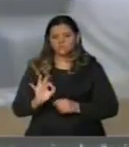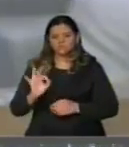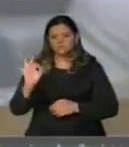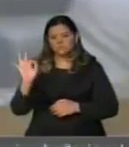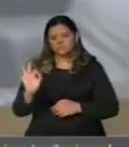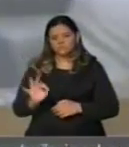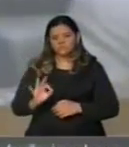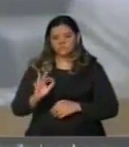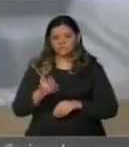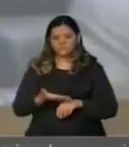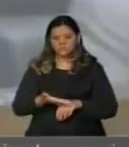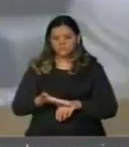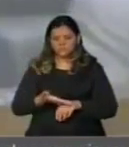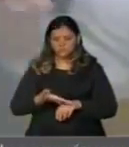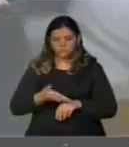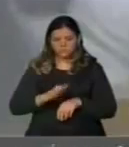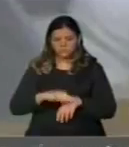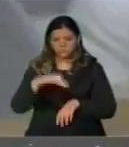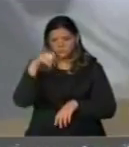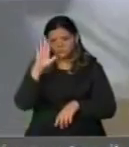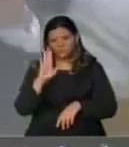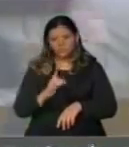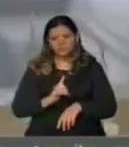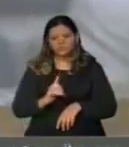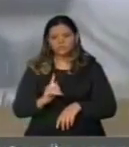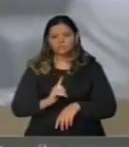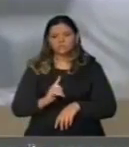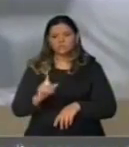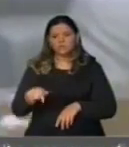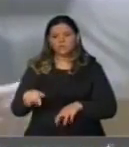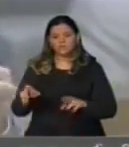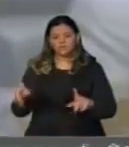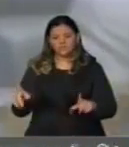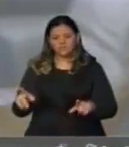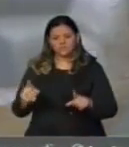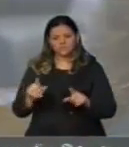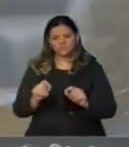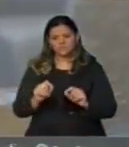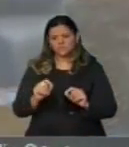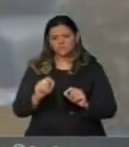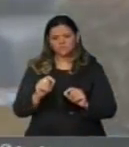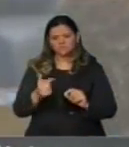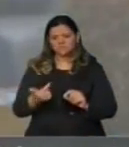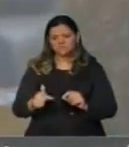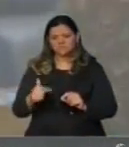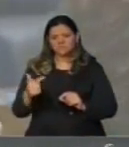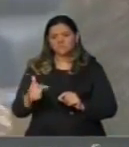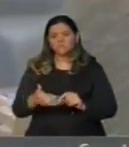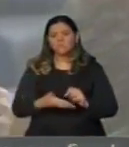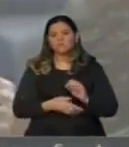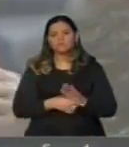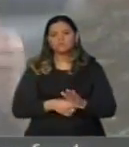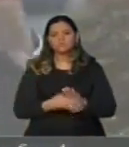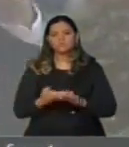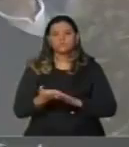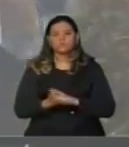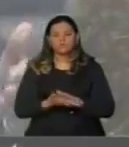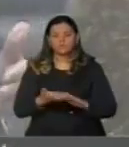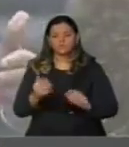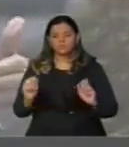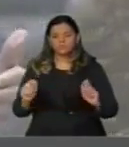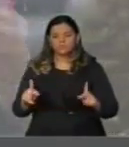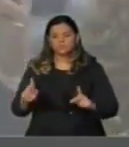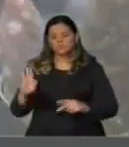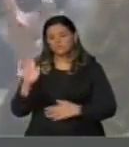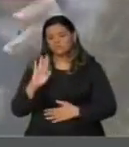77% a mais para o salário mínimo, esta diferença em desfavor do aposentado brasileiro. Daí é